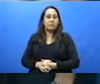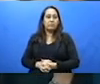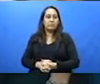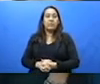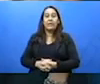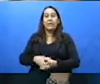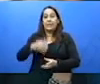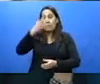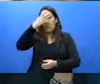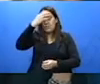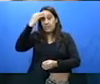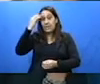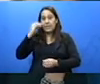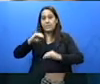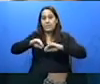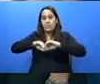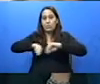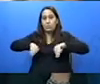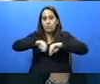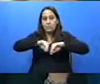Espacinho.